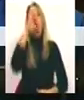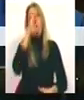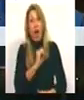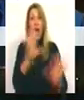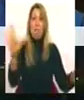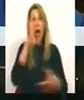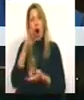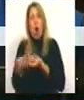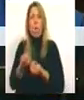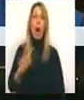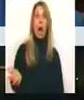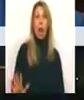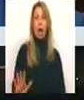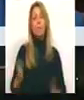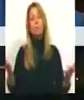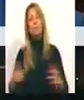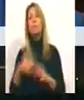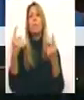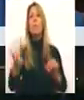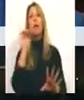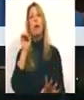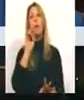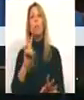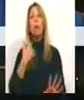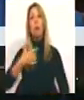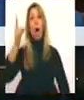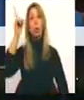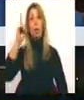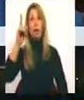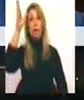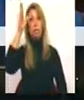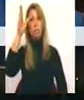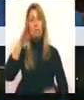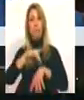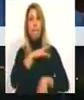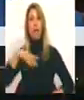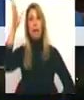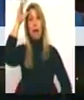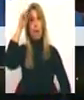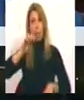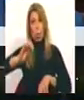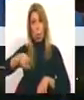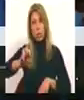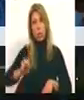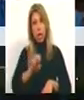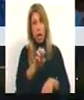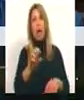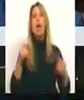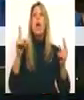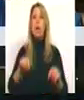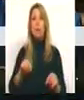E tendo em conta a pertinência da existência de uma autoridade veterinária concelhia e também na necessidade